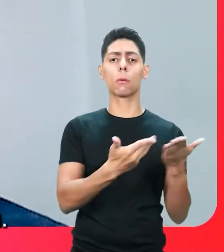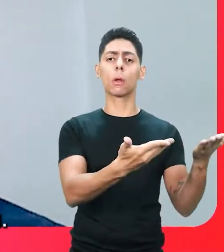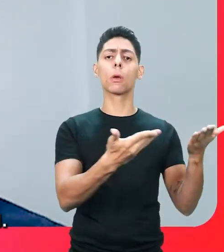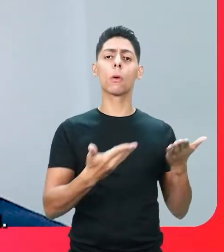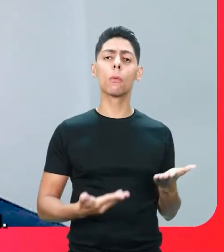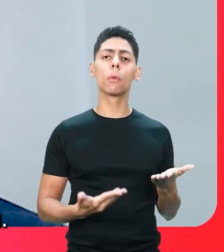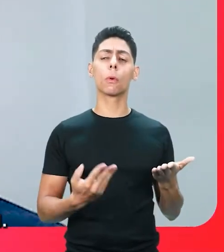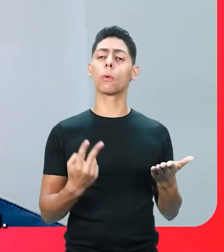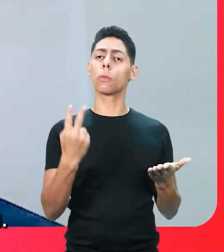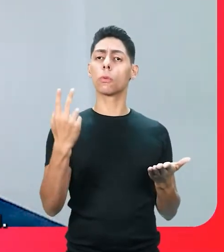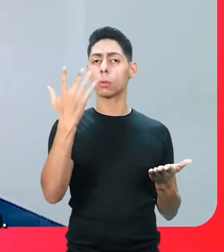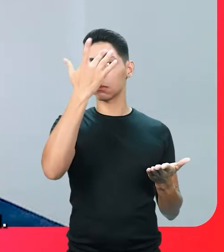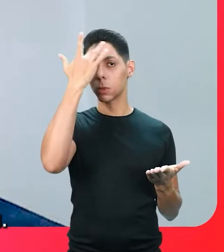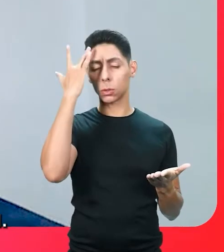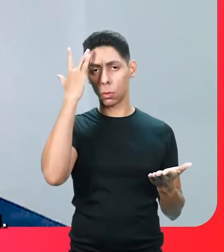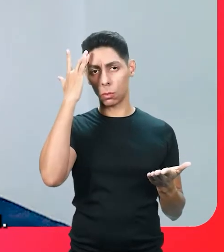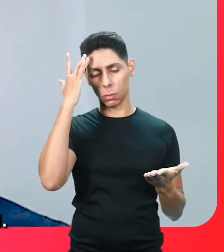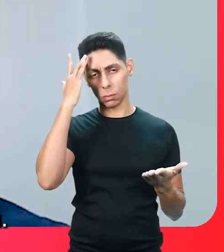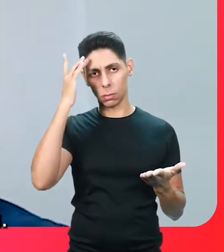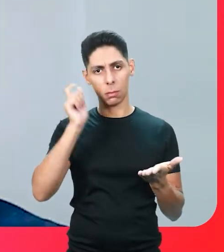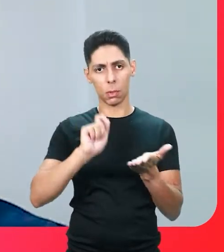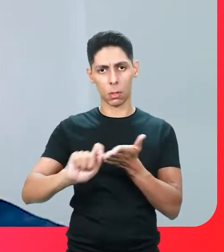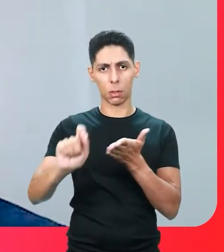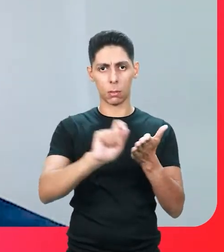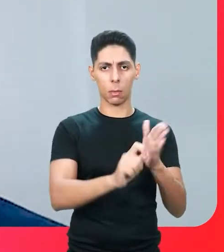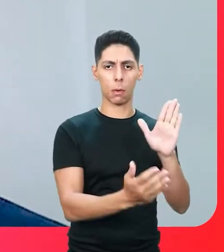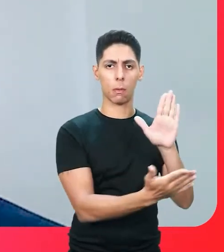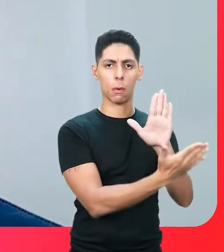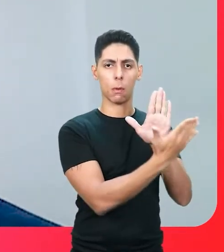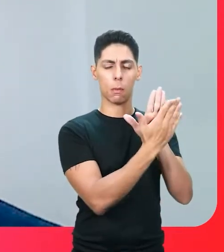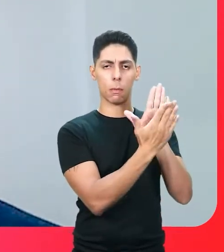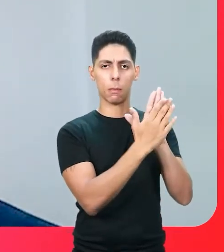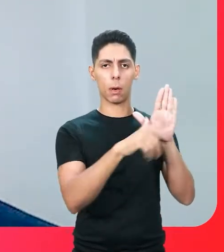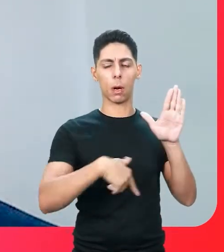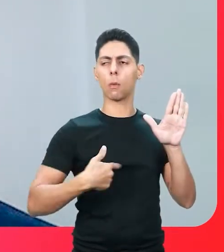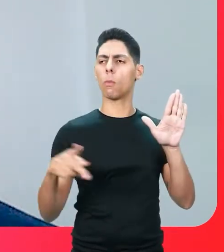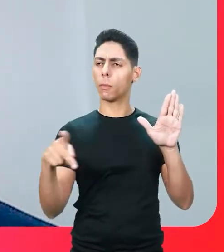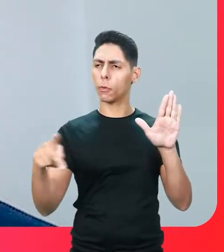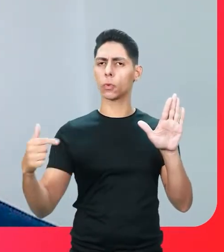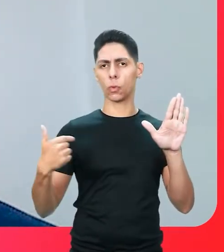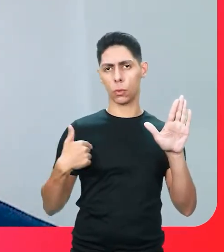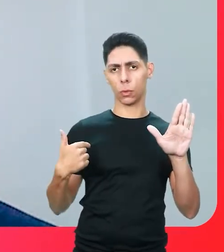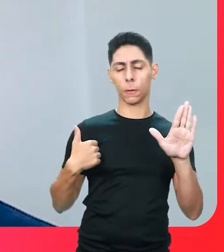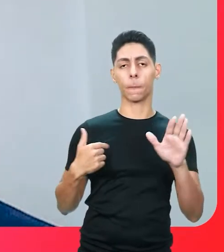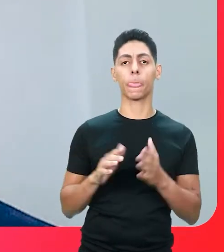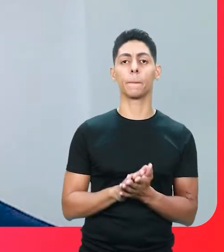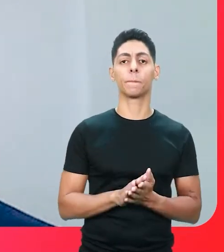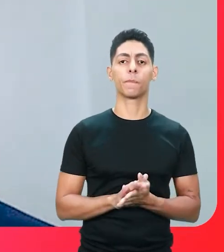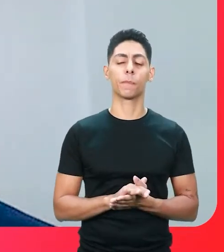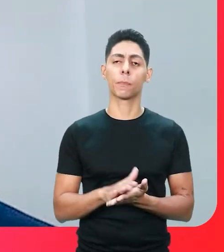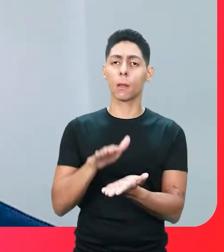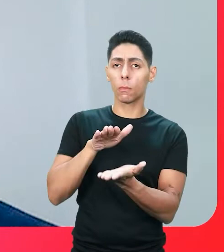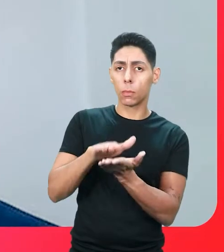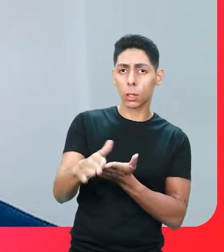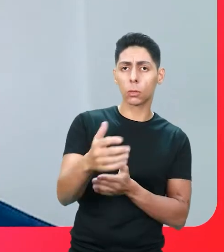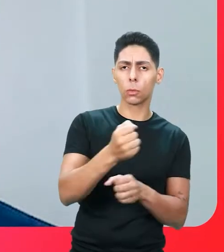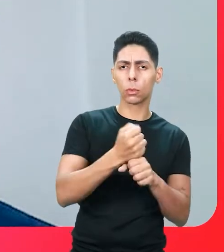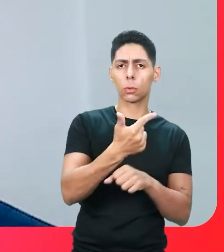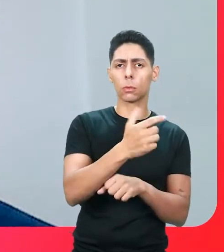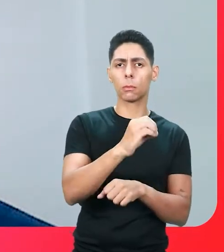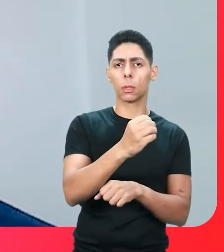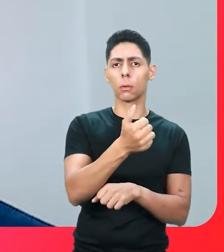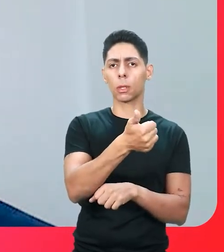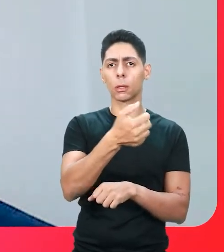2 prefaciadores, a professora Maria Tereza Montoan e eu. Na edição de 2013, que foi a 2ª edição,